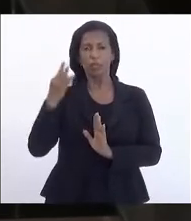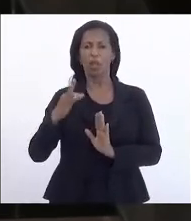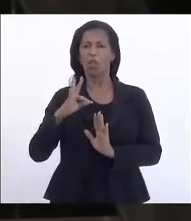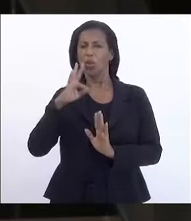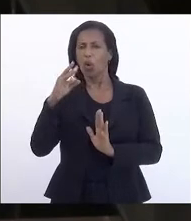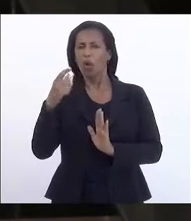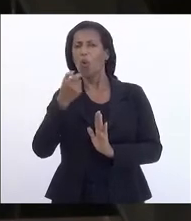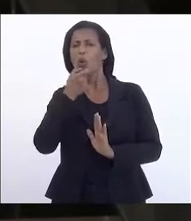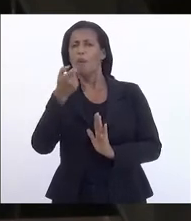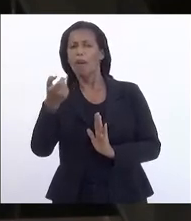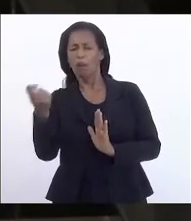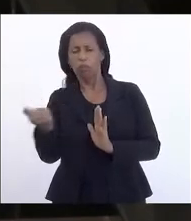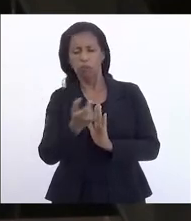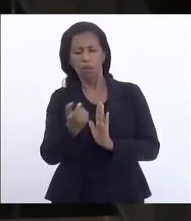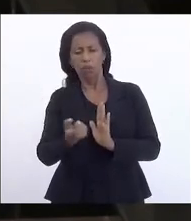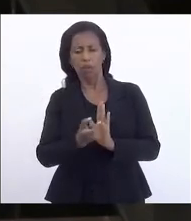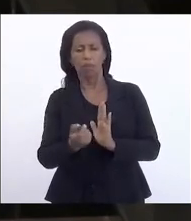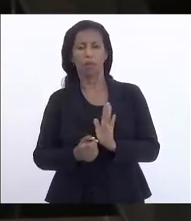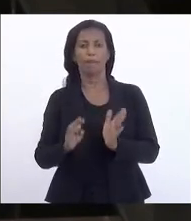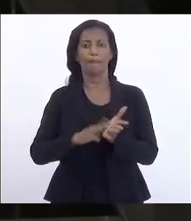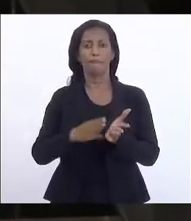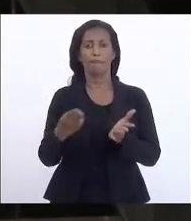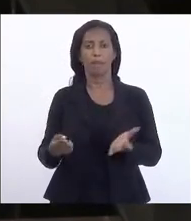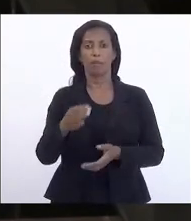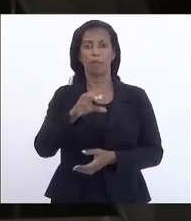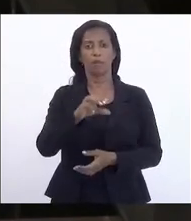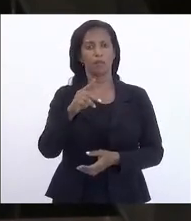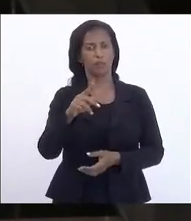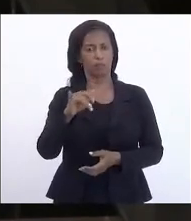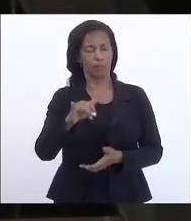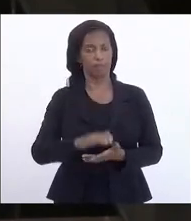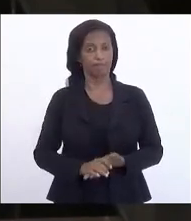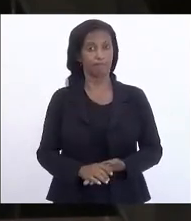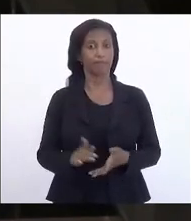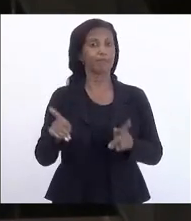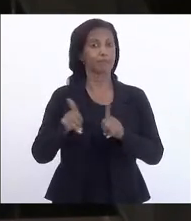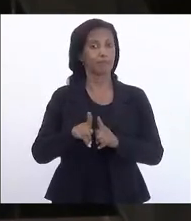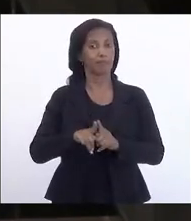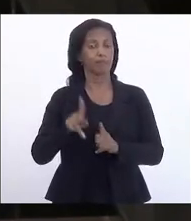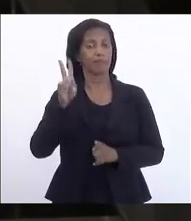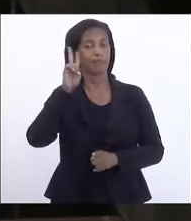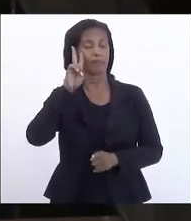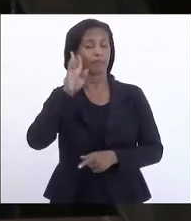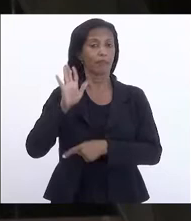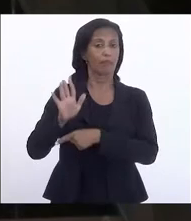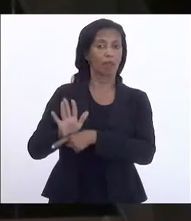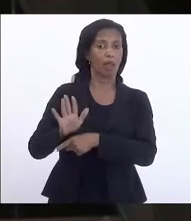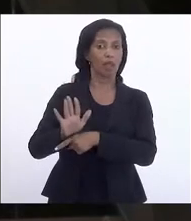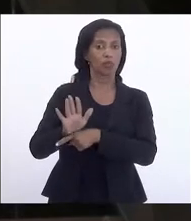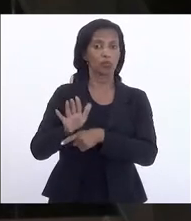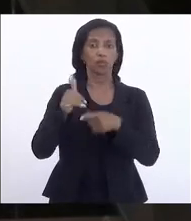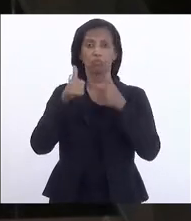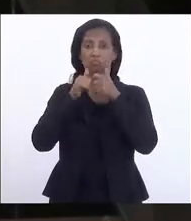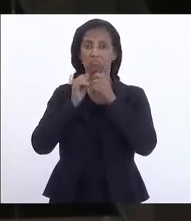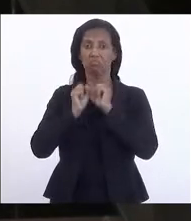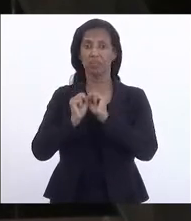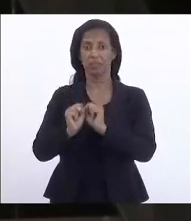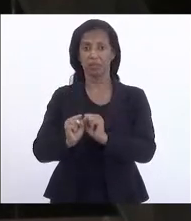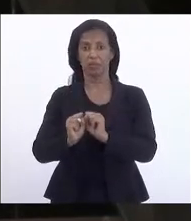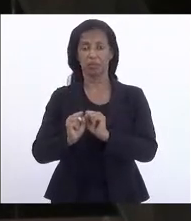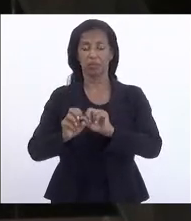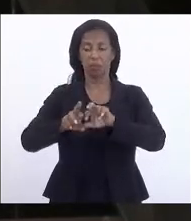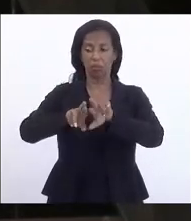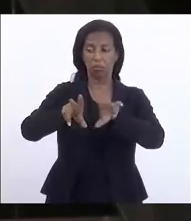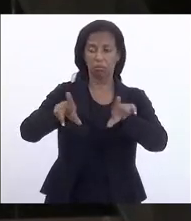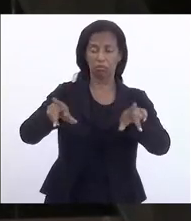contribuições de membros da CPI. Quero ressaltar ainda a contribuição das assessorias, das